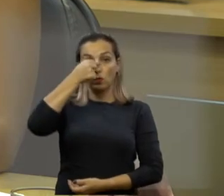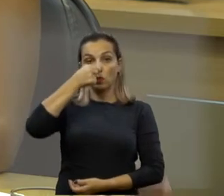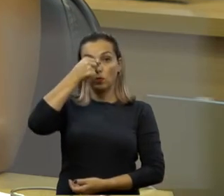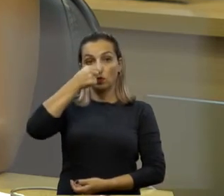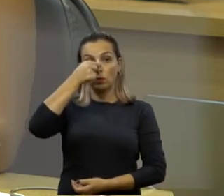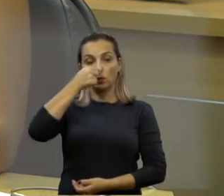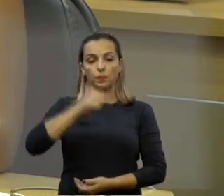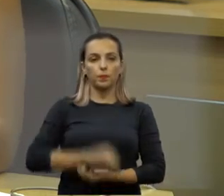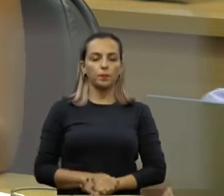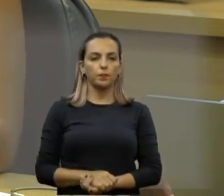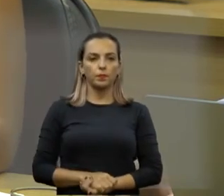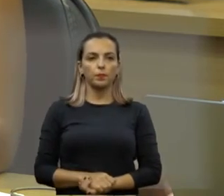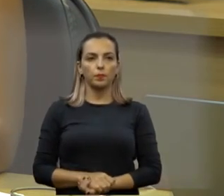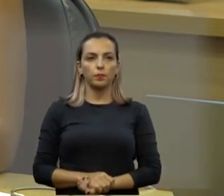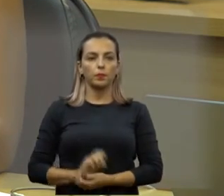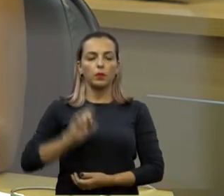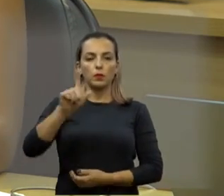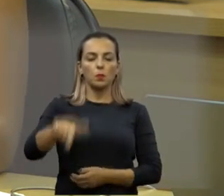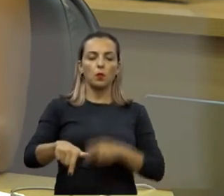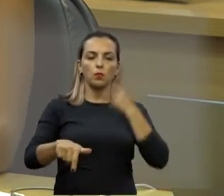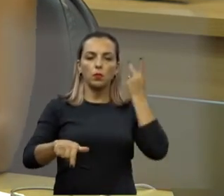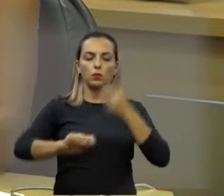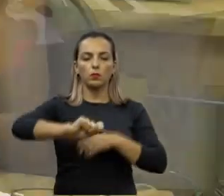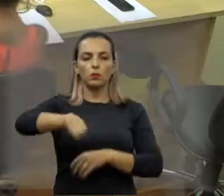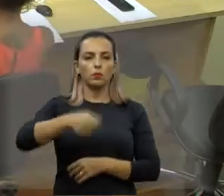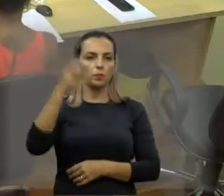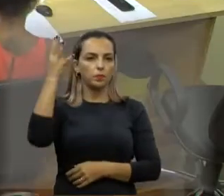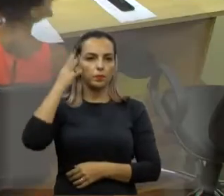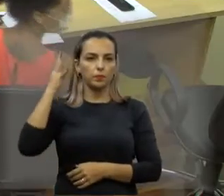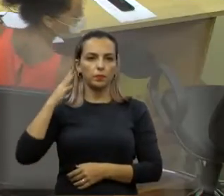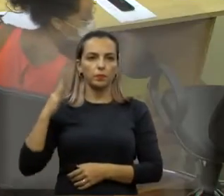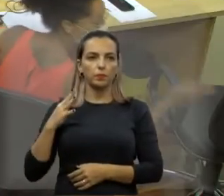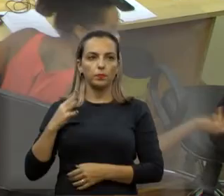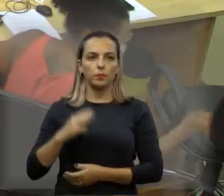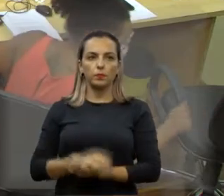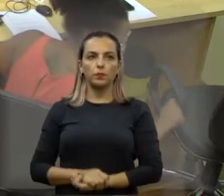do Patriotas se prepara a vereadora Felipe Brunelli